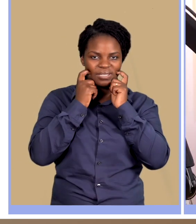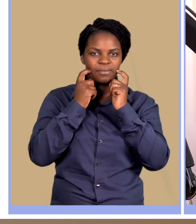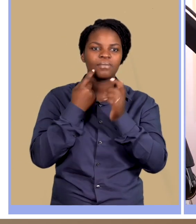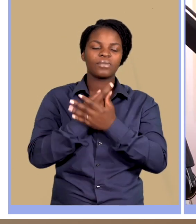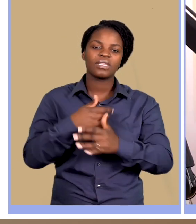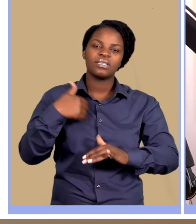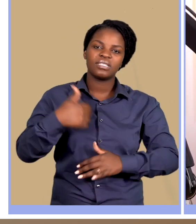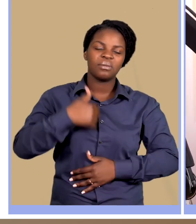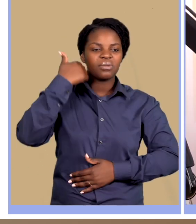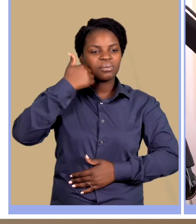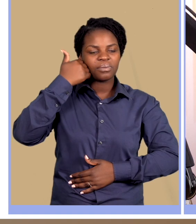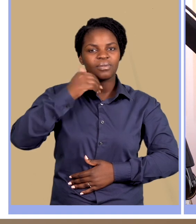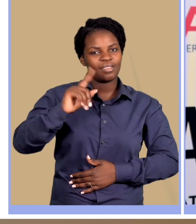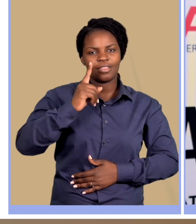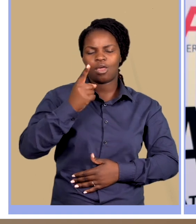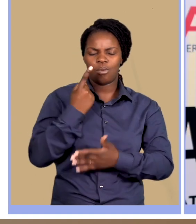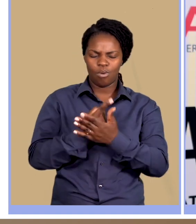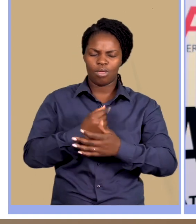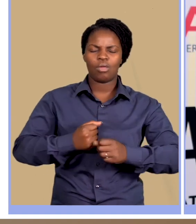né, no programa.